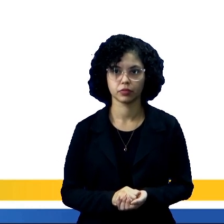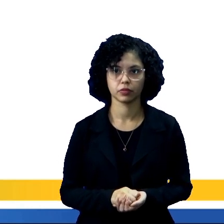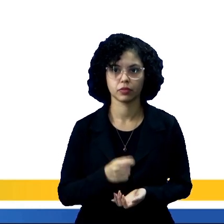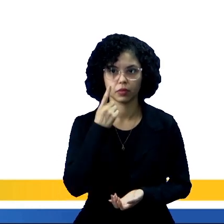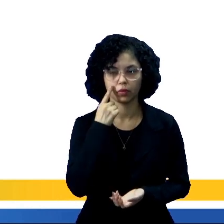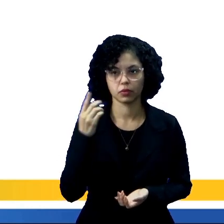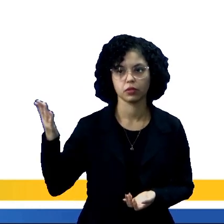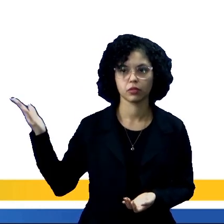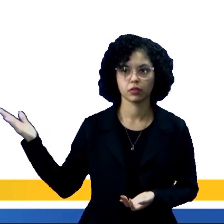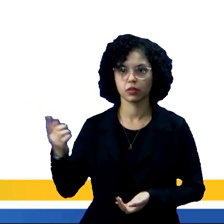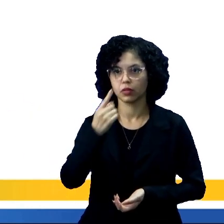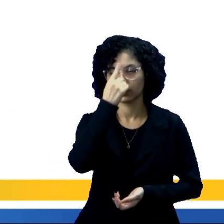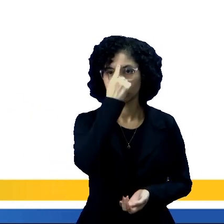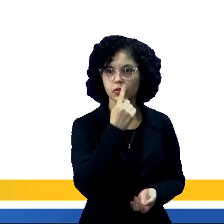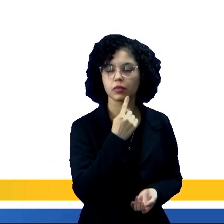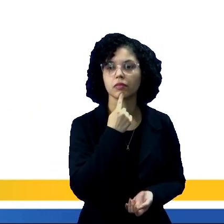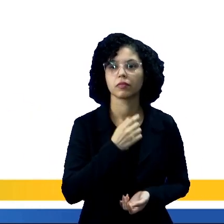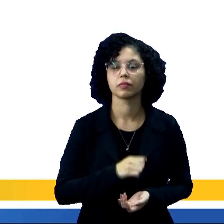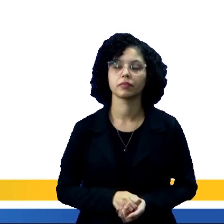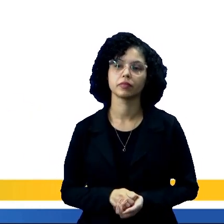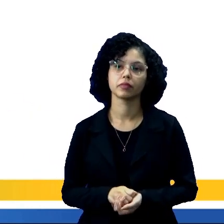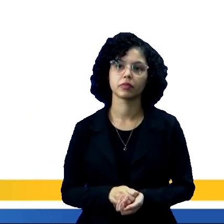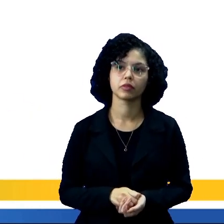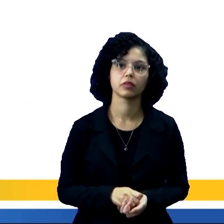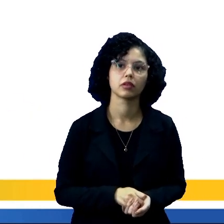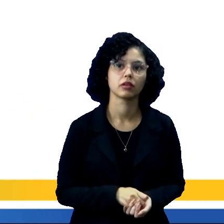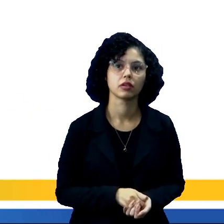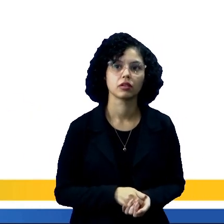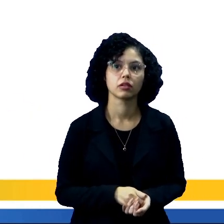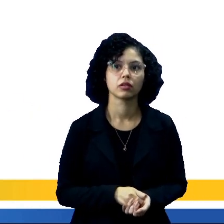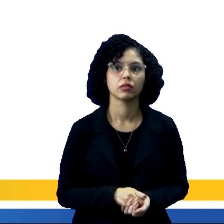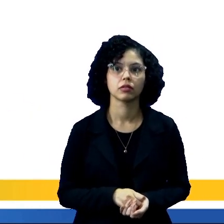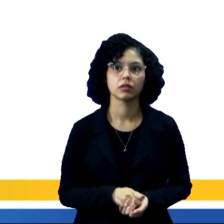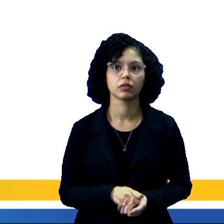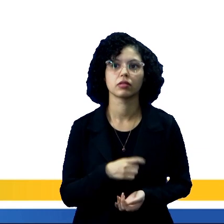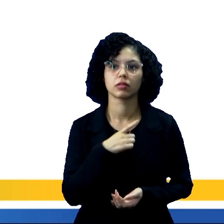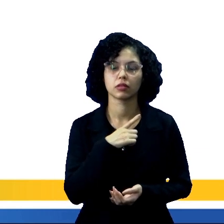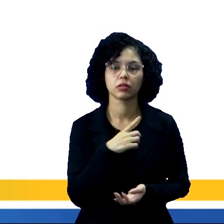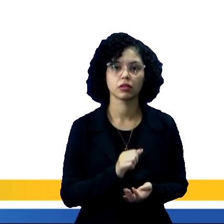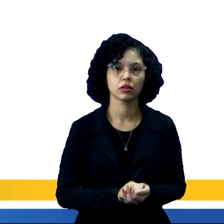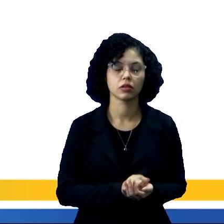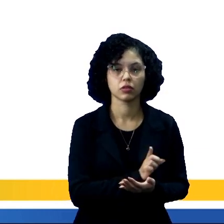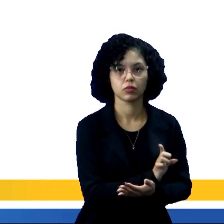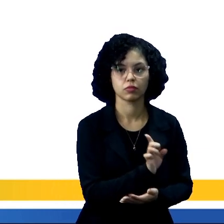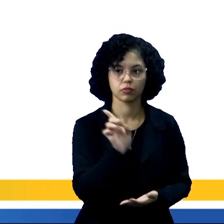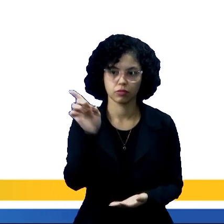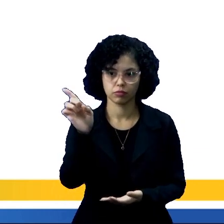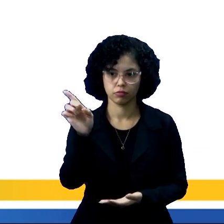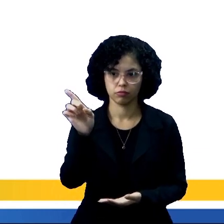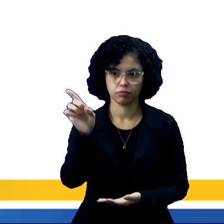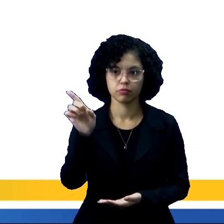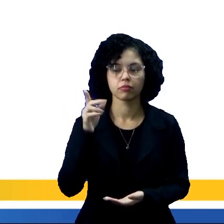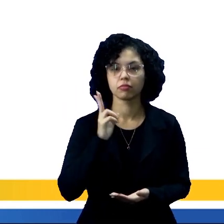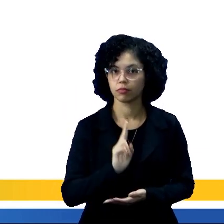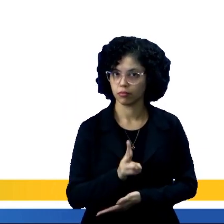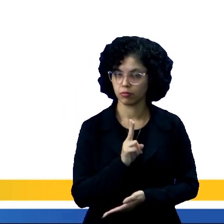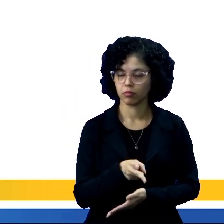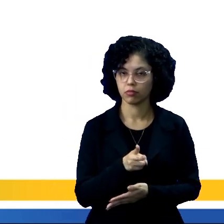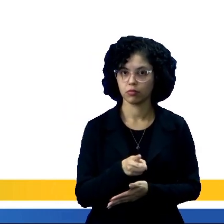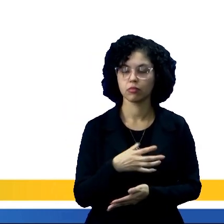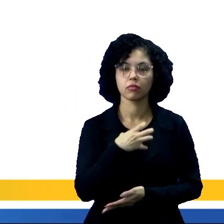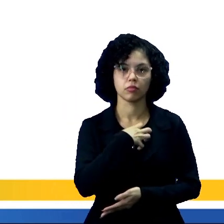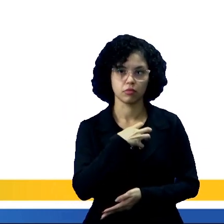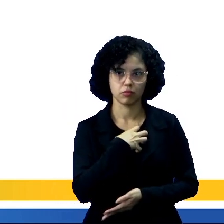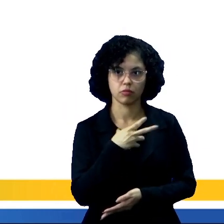Vejamos aí. Observe aí essa figura. O desenho ele está se locomovendo, tá? No